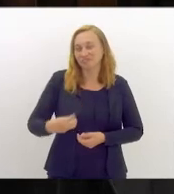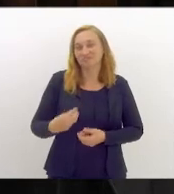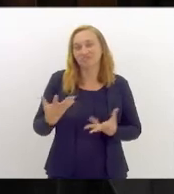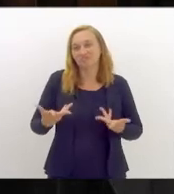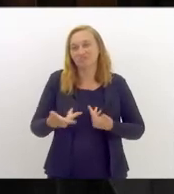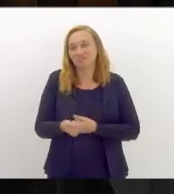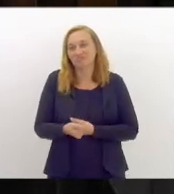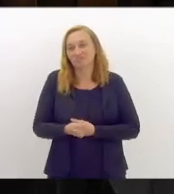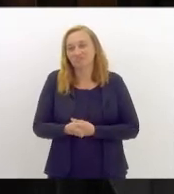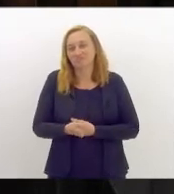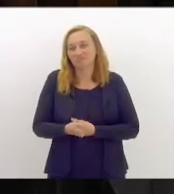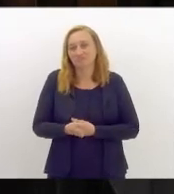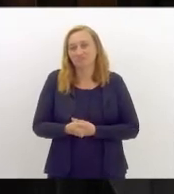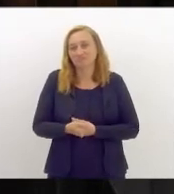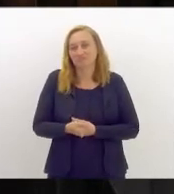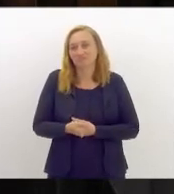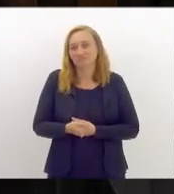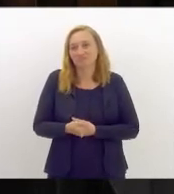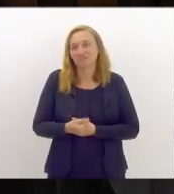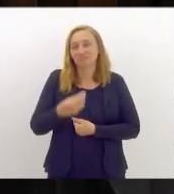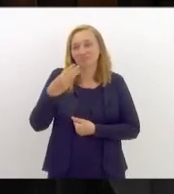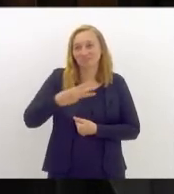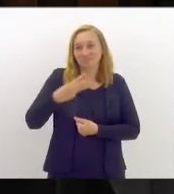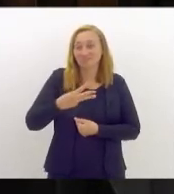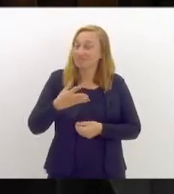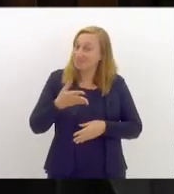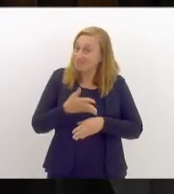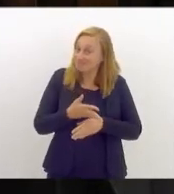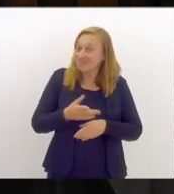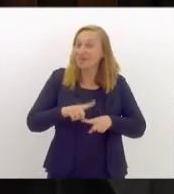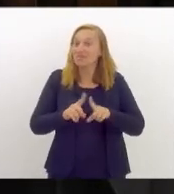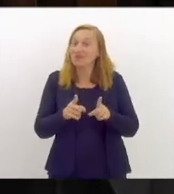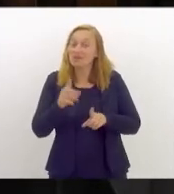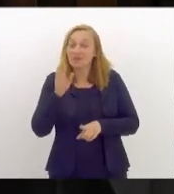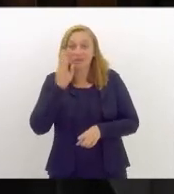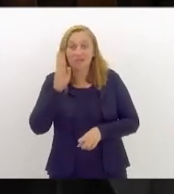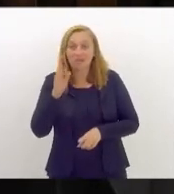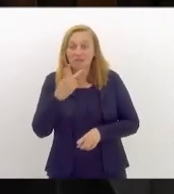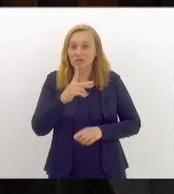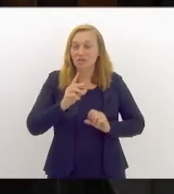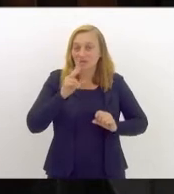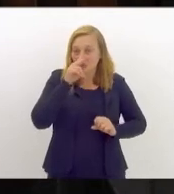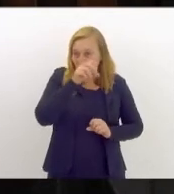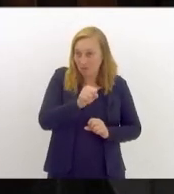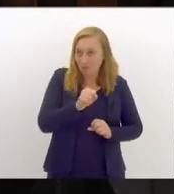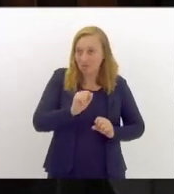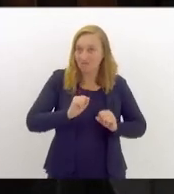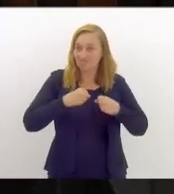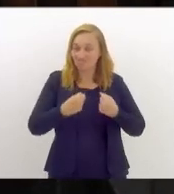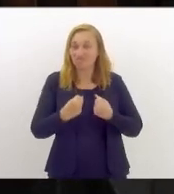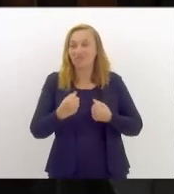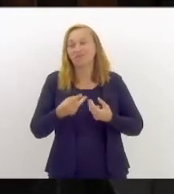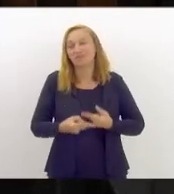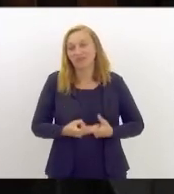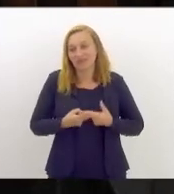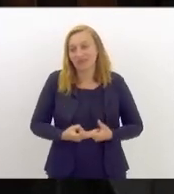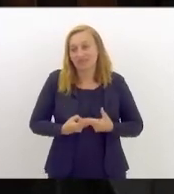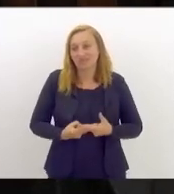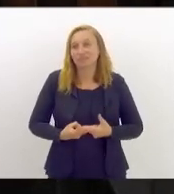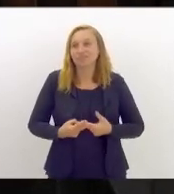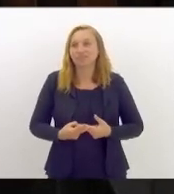filhos e do terceiro que está por vir mas principalmente pela sua força resiliência e paciência